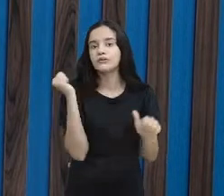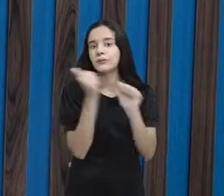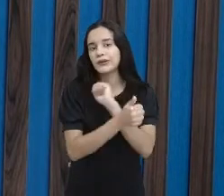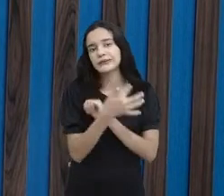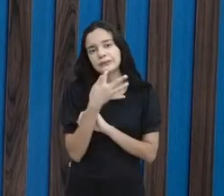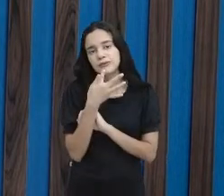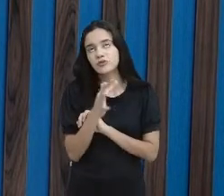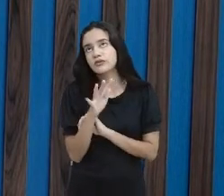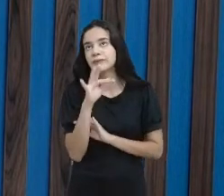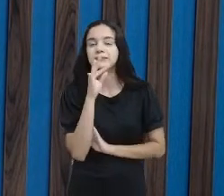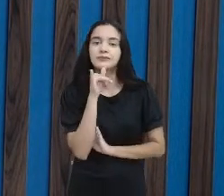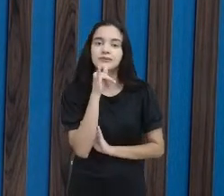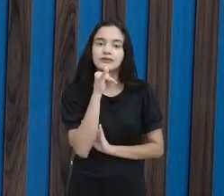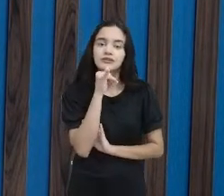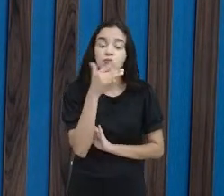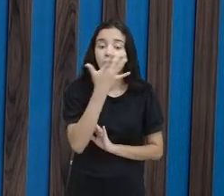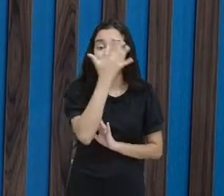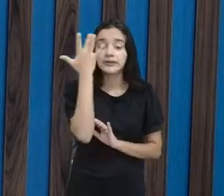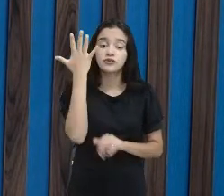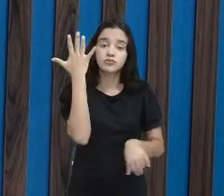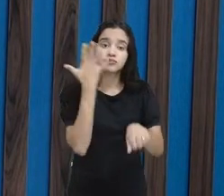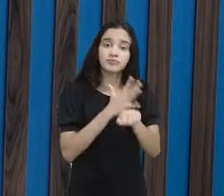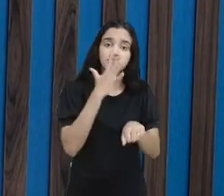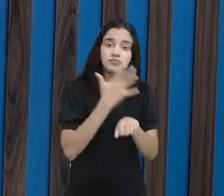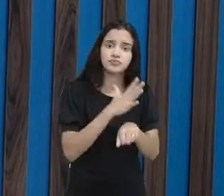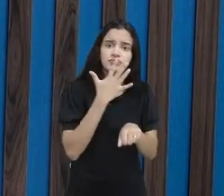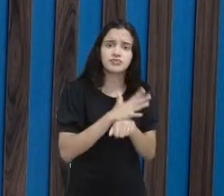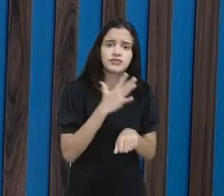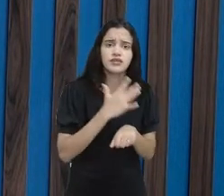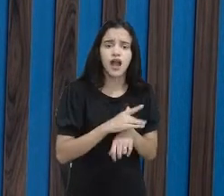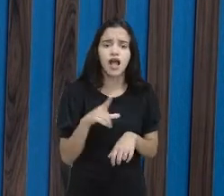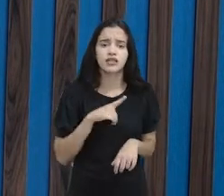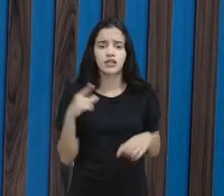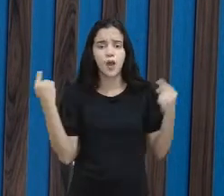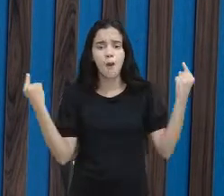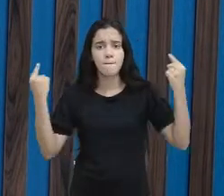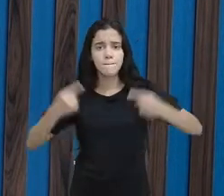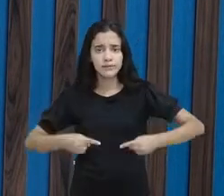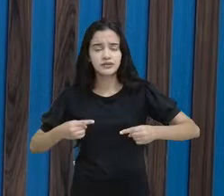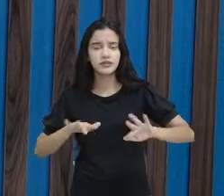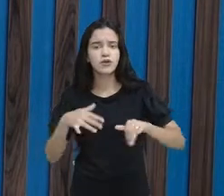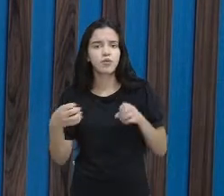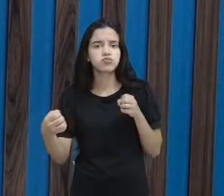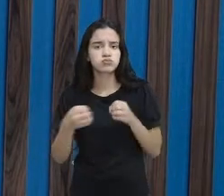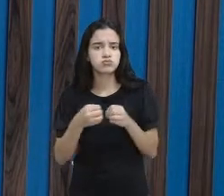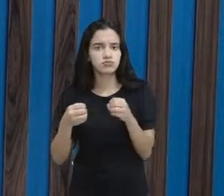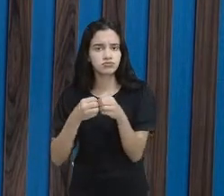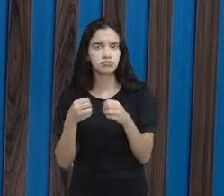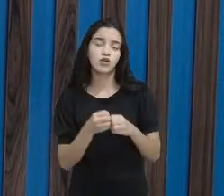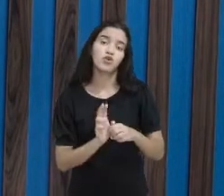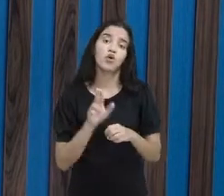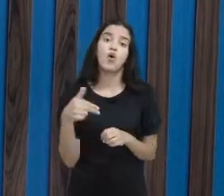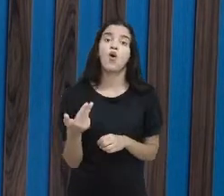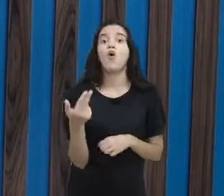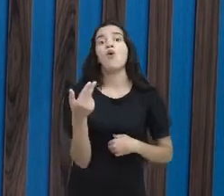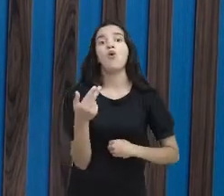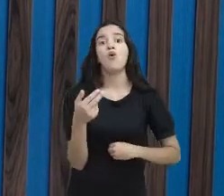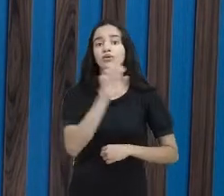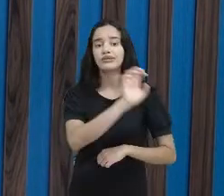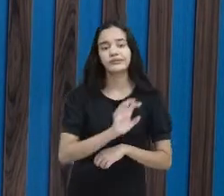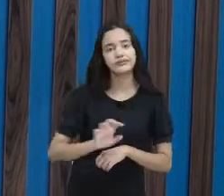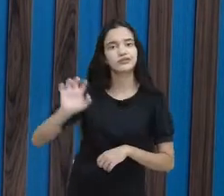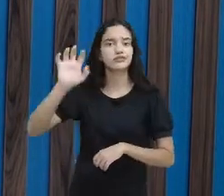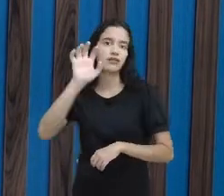é difícil, por exemplo, uma pessoa que pratica ter competições ali próximo, né? Ou às vezes no estado, na